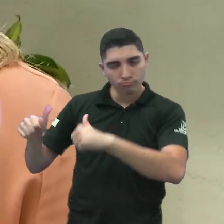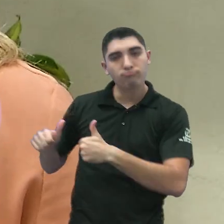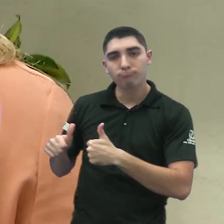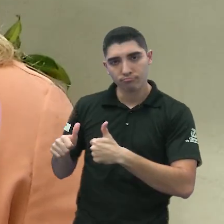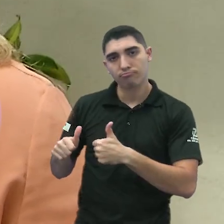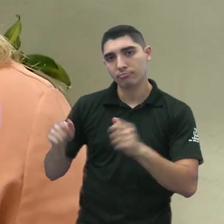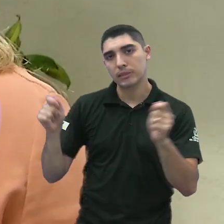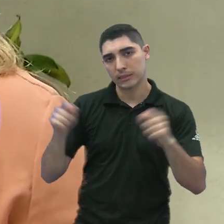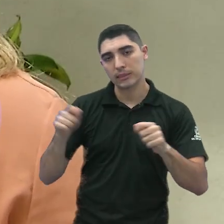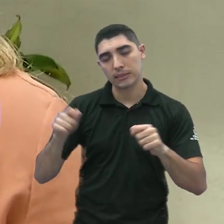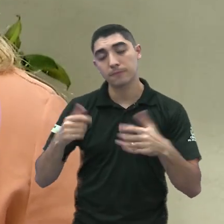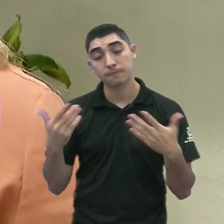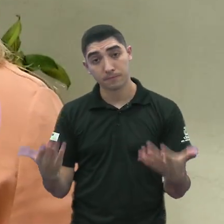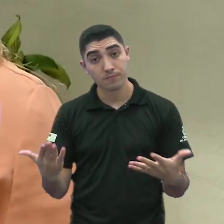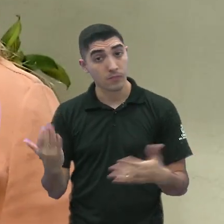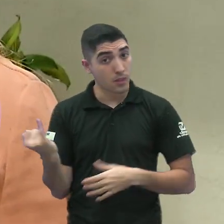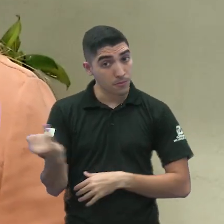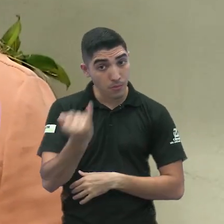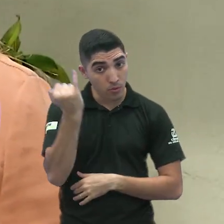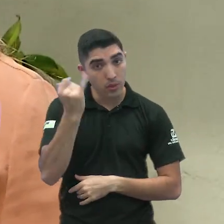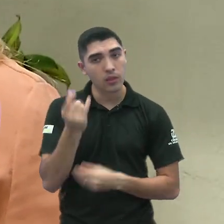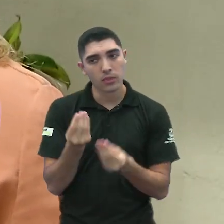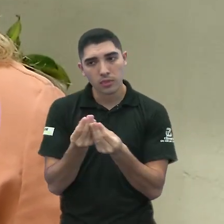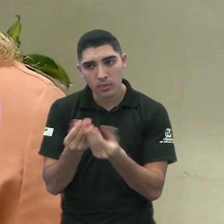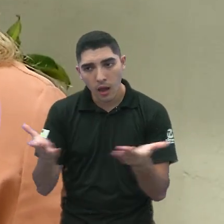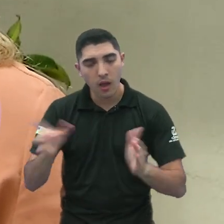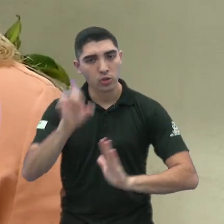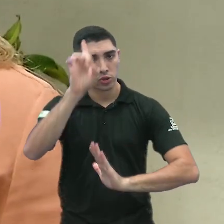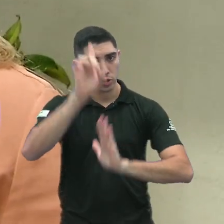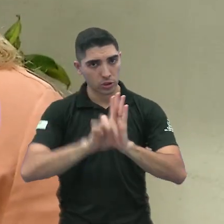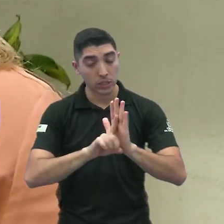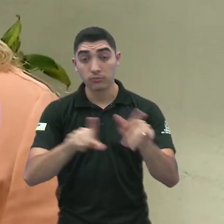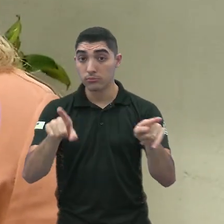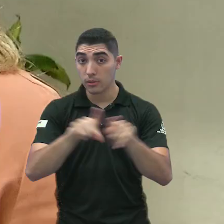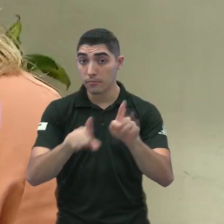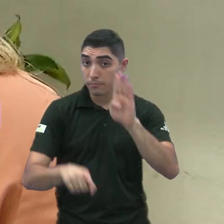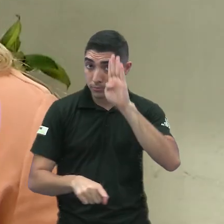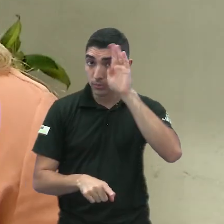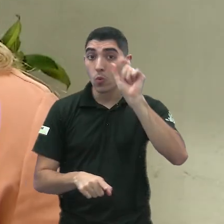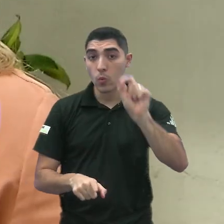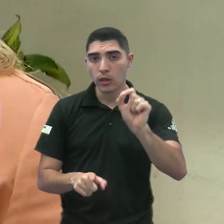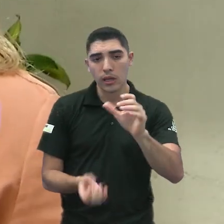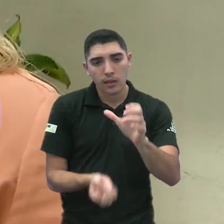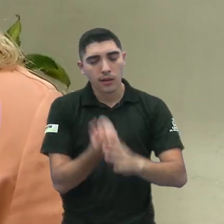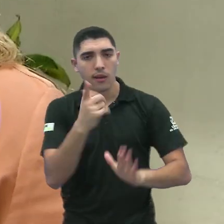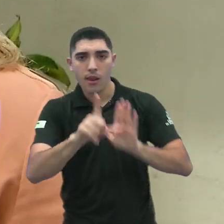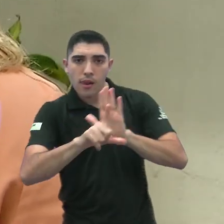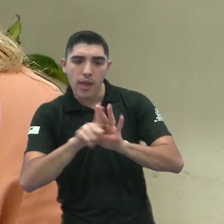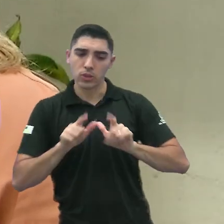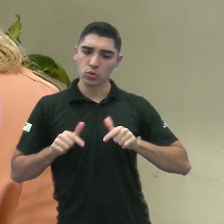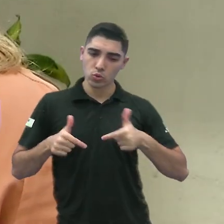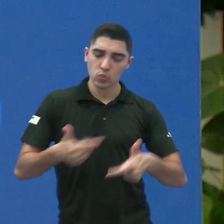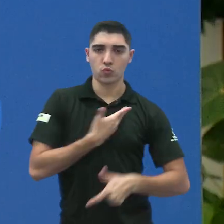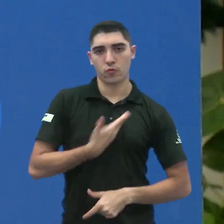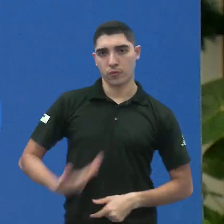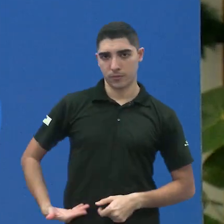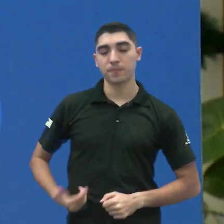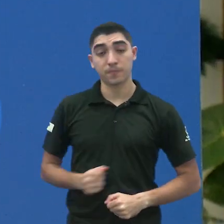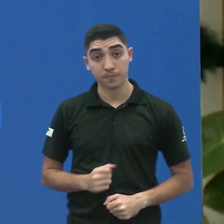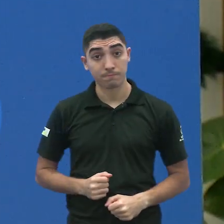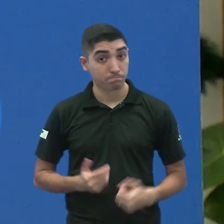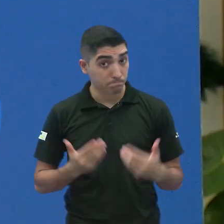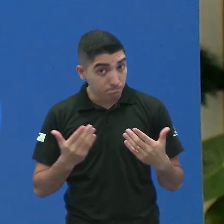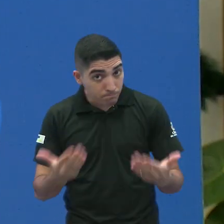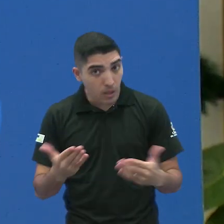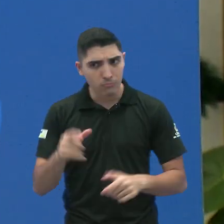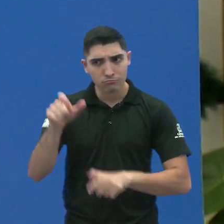né? Então é importante tanto para a garantia do direito e principalmente aí também na construção da política pública para as questões do autismo. Para quem